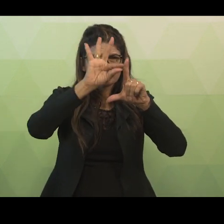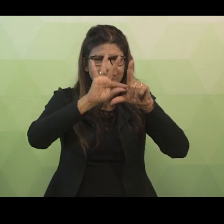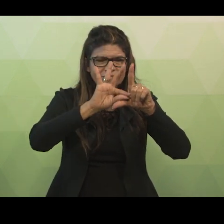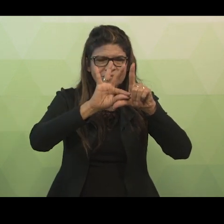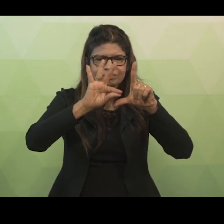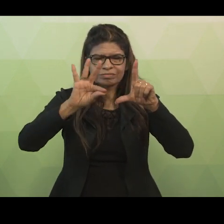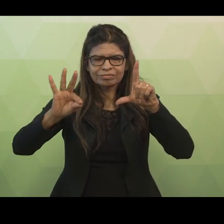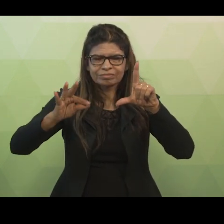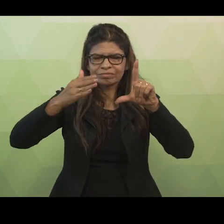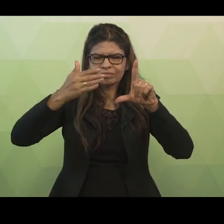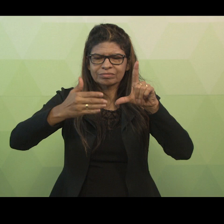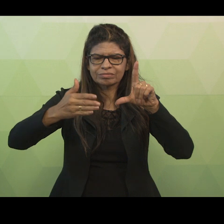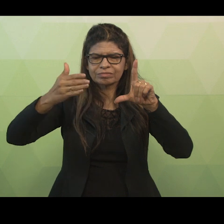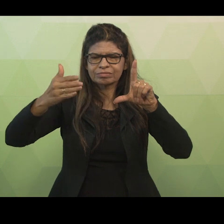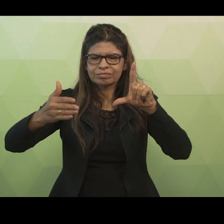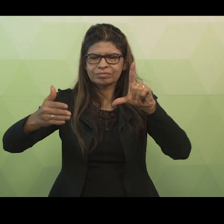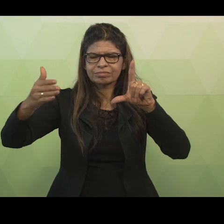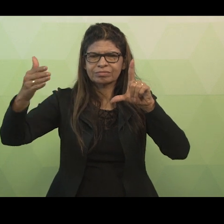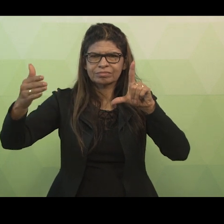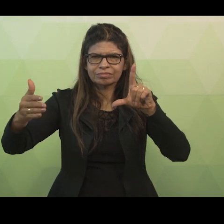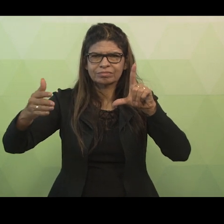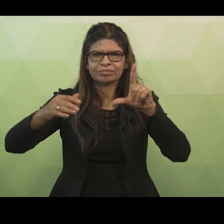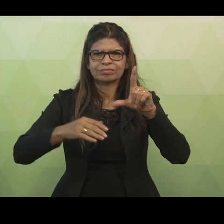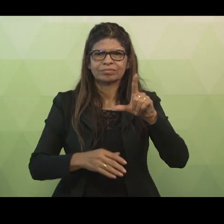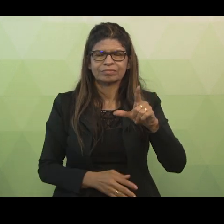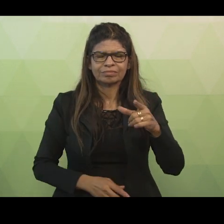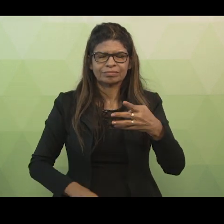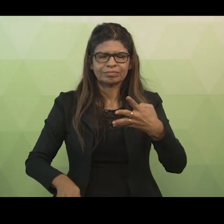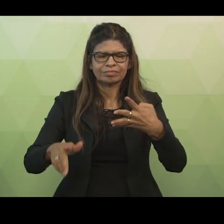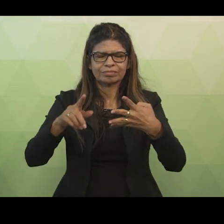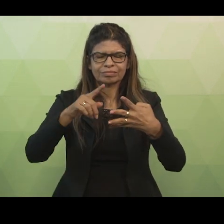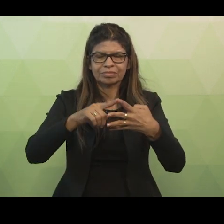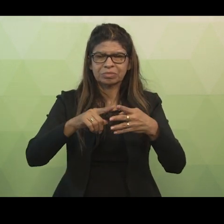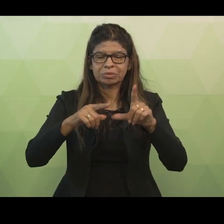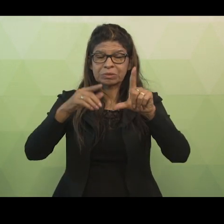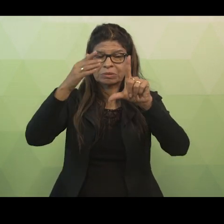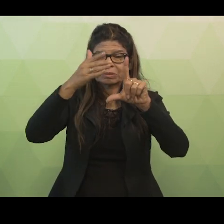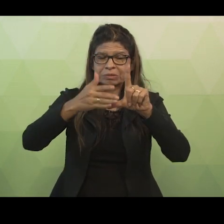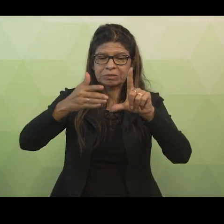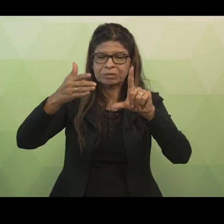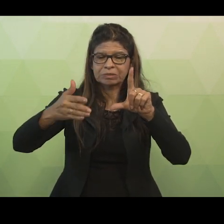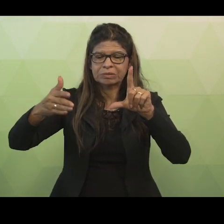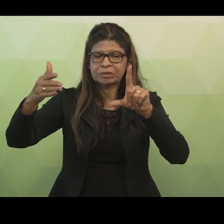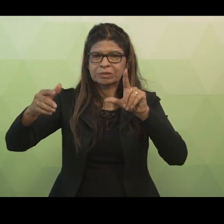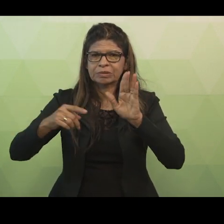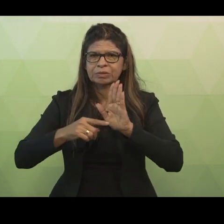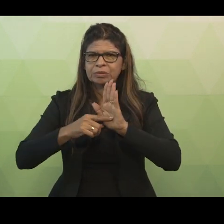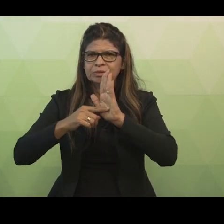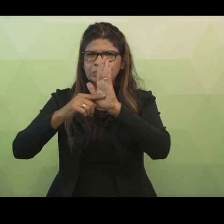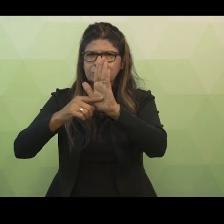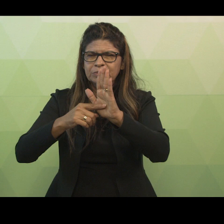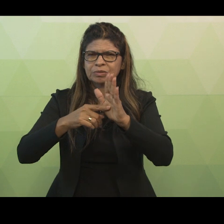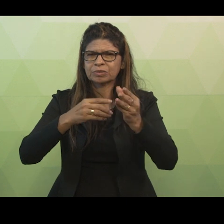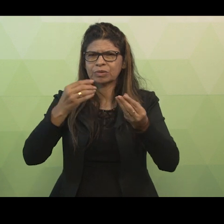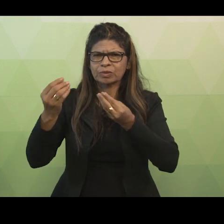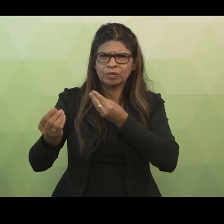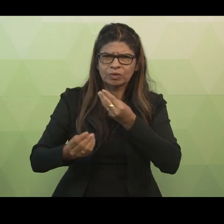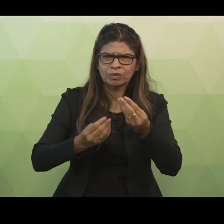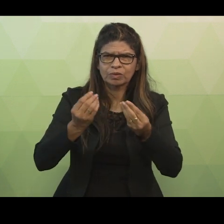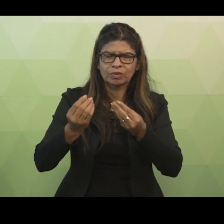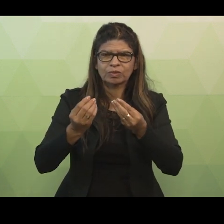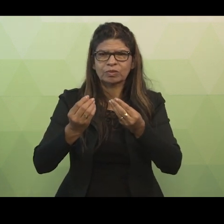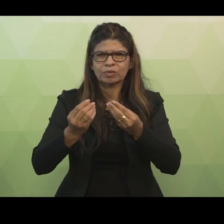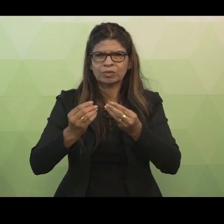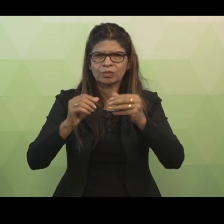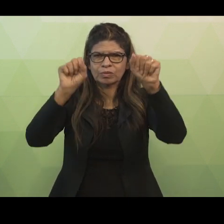sistema, durante a modelagem da classe cliente, ficará mais fácil de identificar quais são os atributos que essa classe